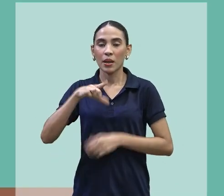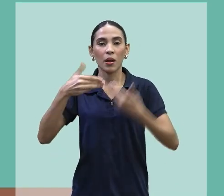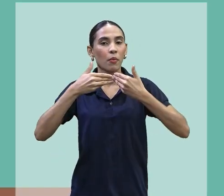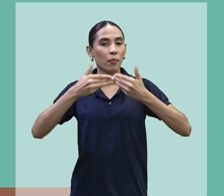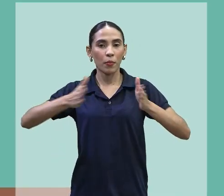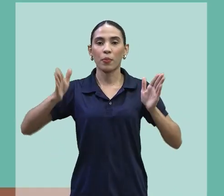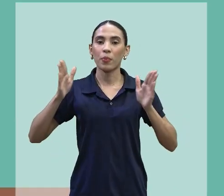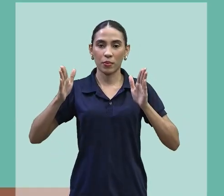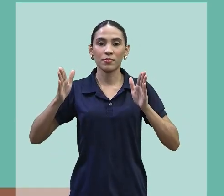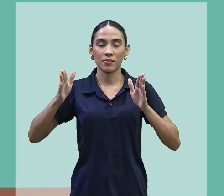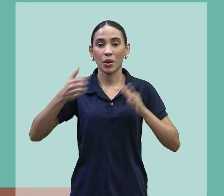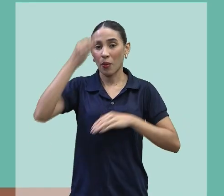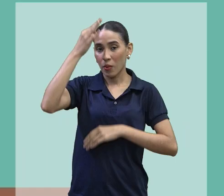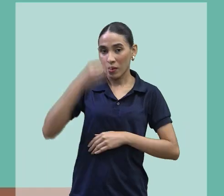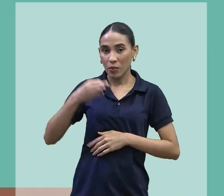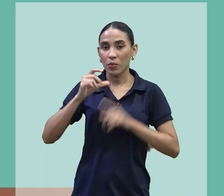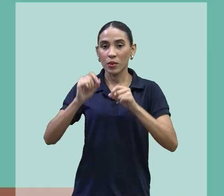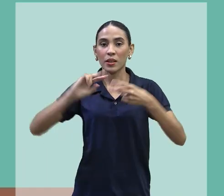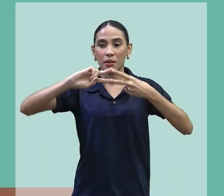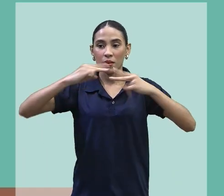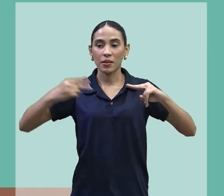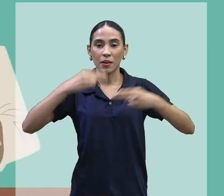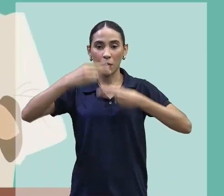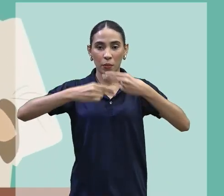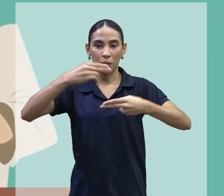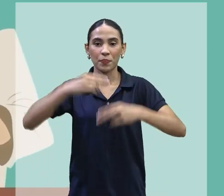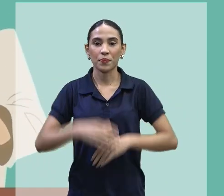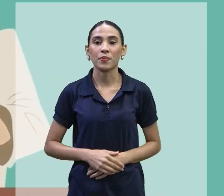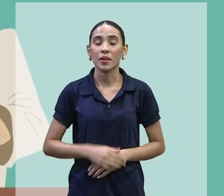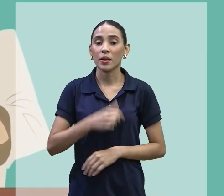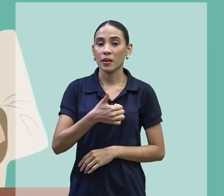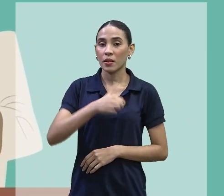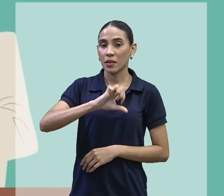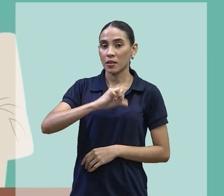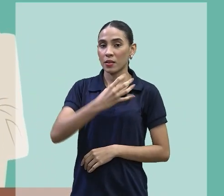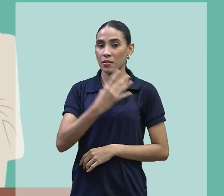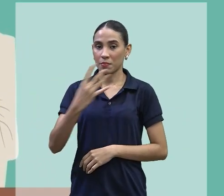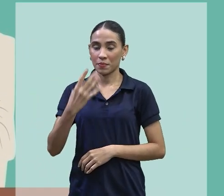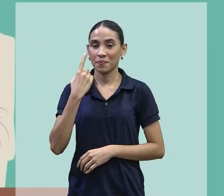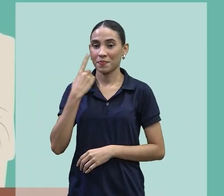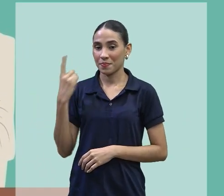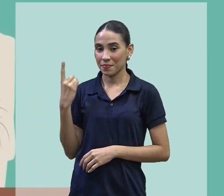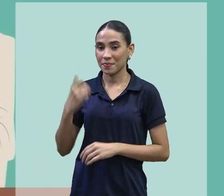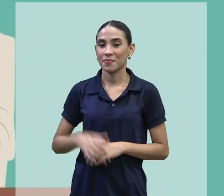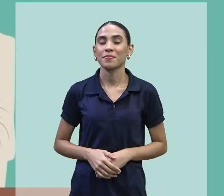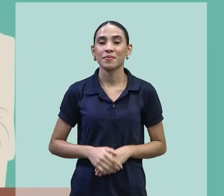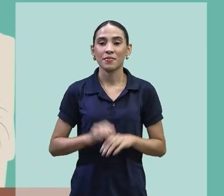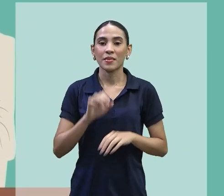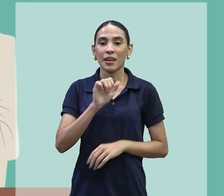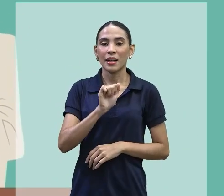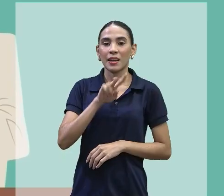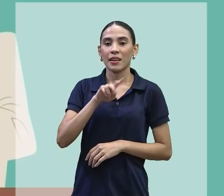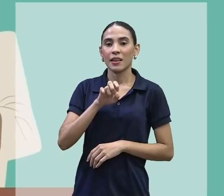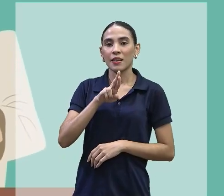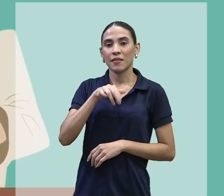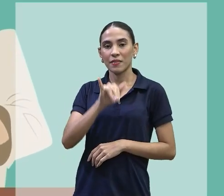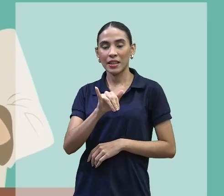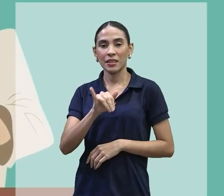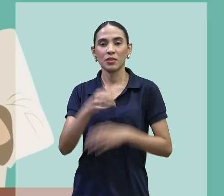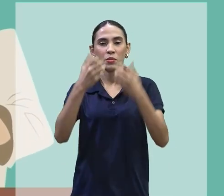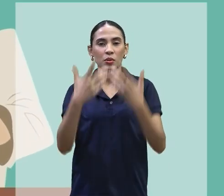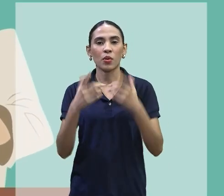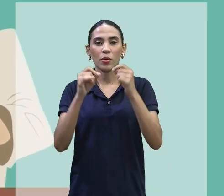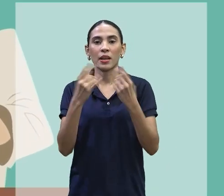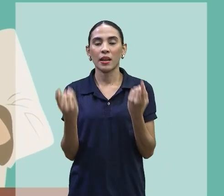as portas para a compreensão da hereditariedade, e em 1944, Avery revelou que a transferência